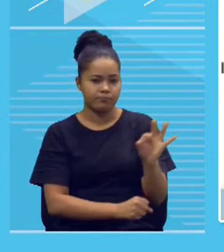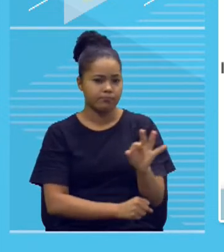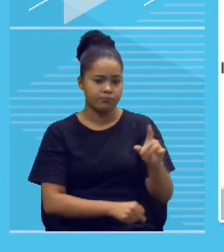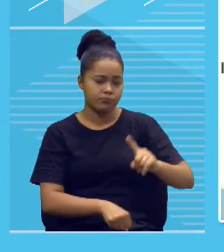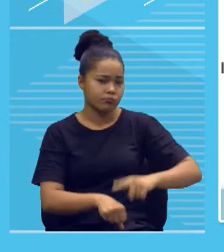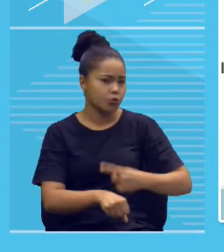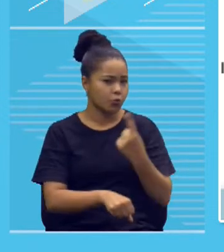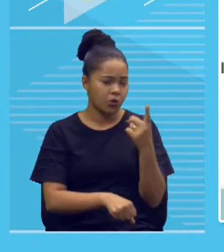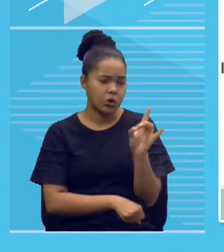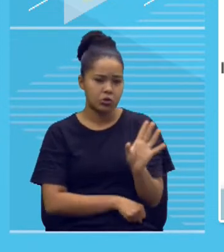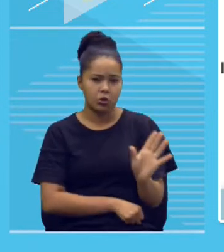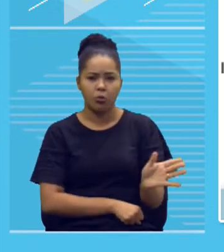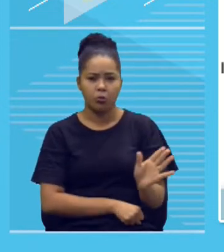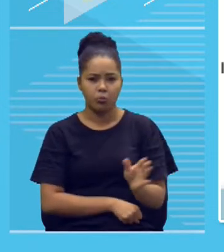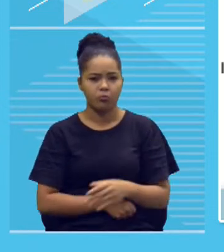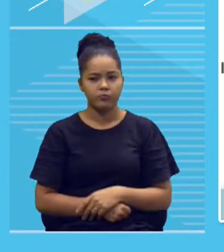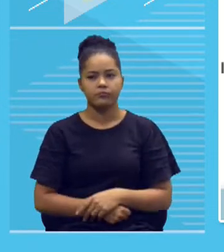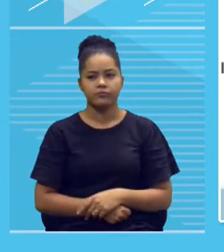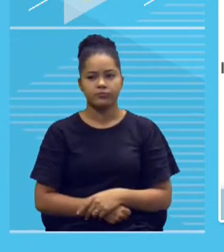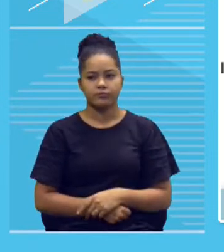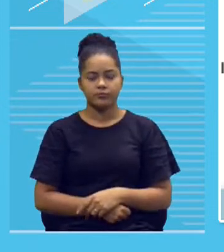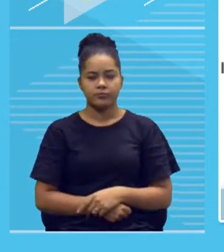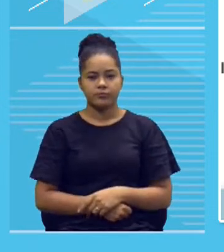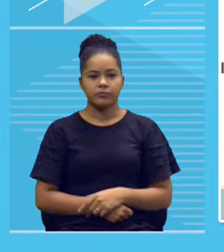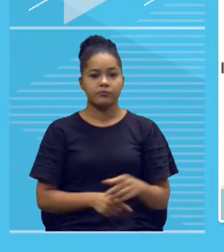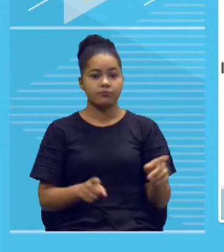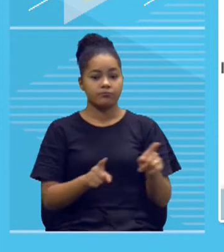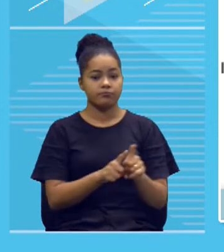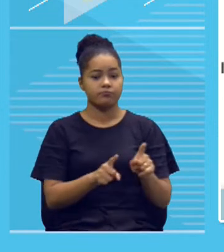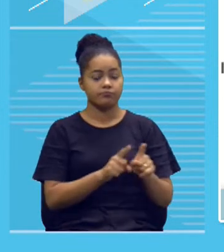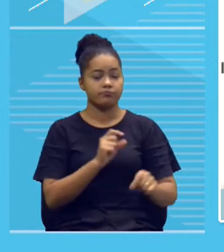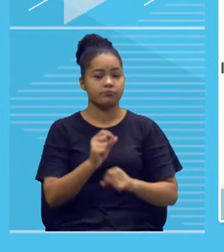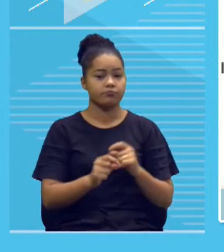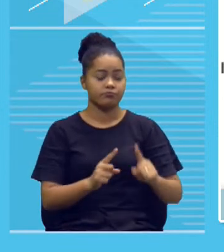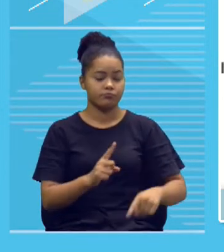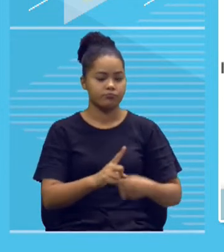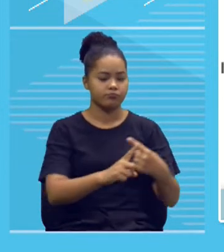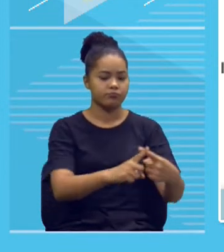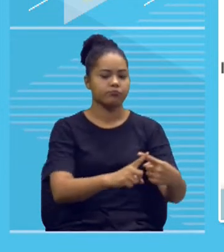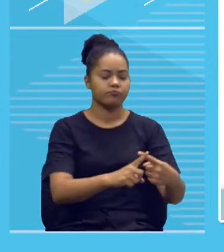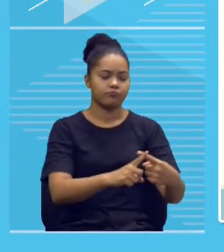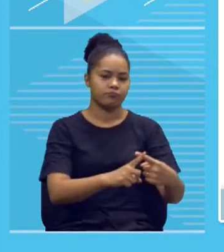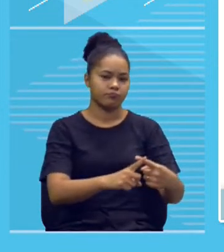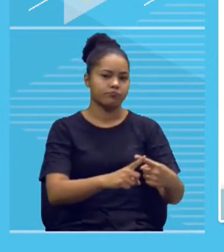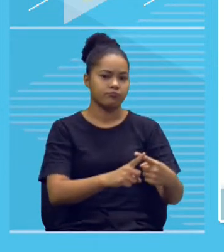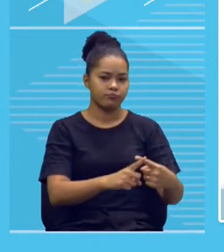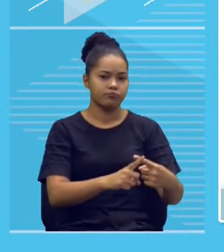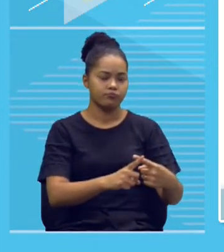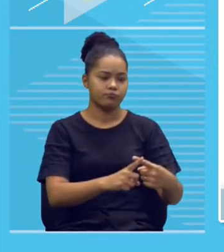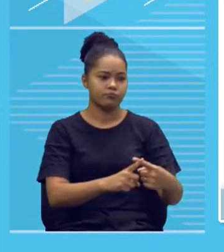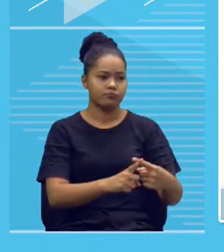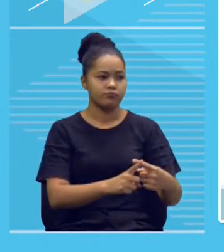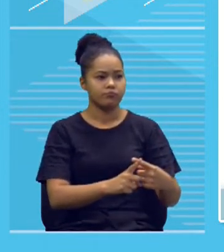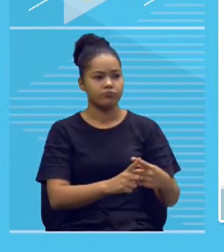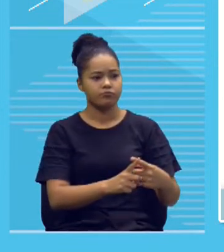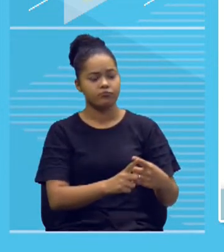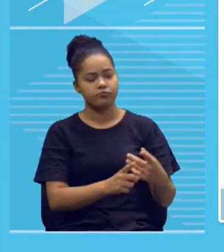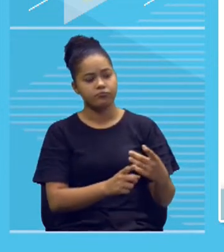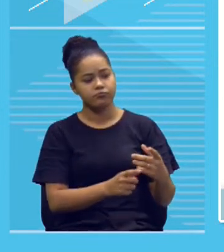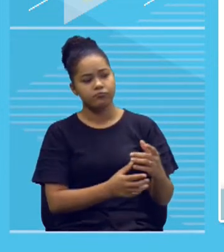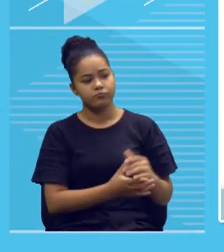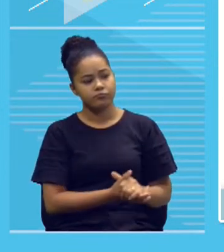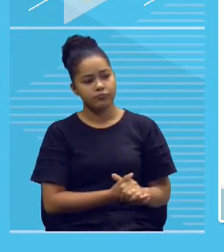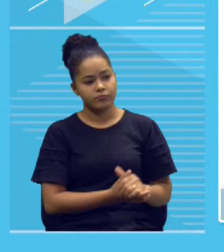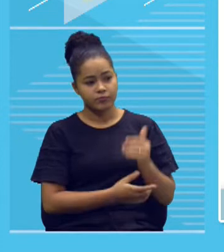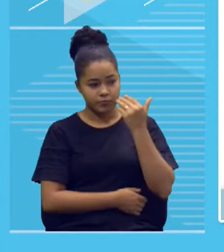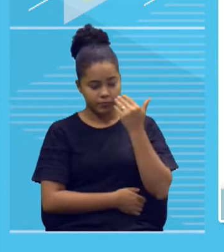multiplicar pela quantidade de meses que ele fez aplicação ou que a conta está atrasada aqui novamente é da